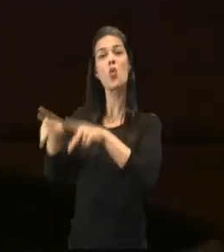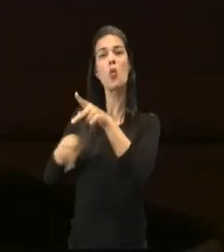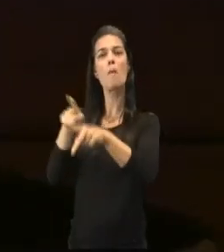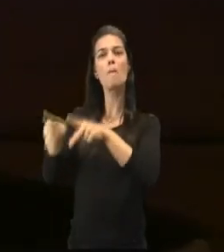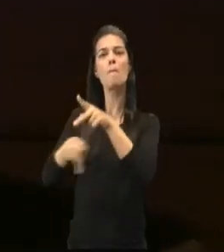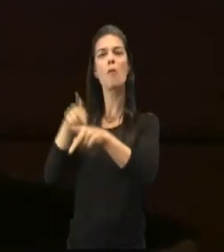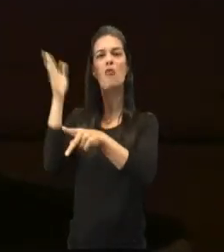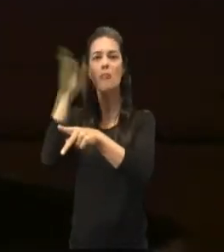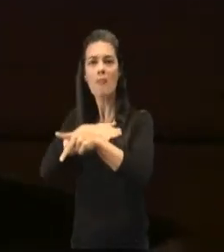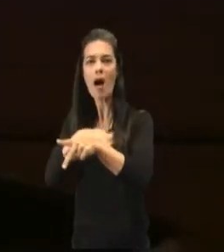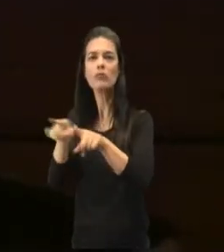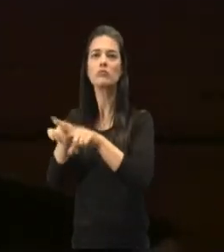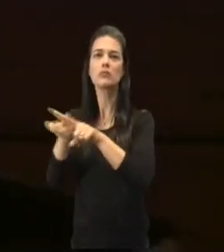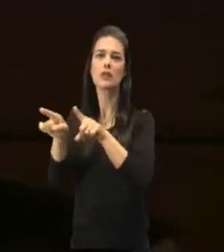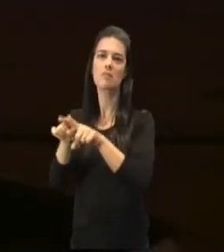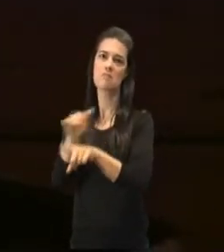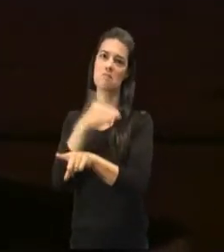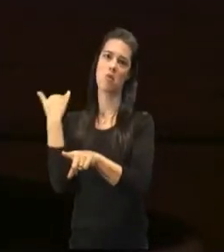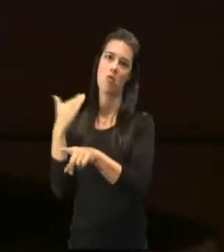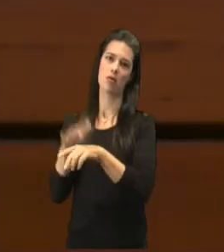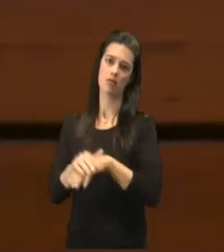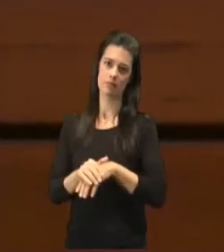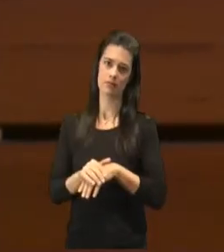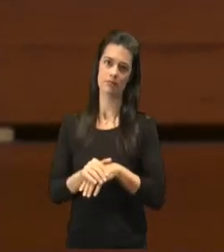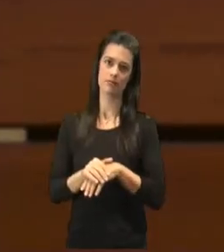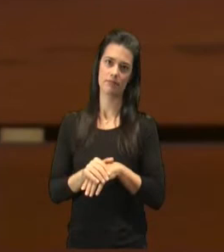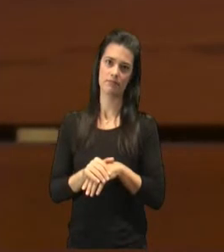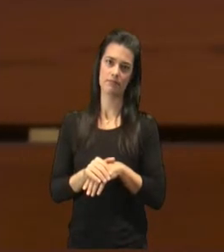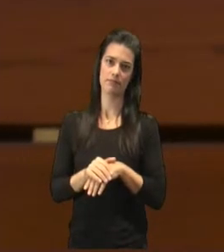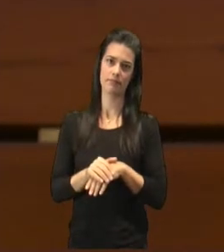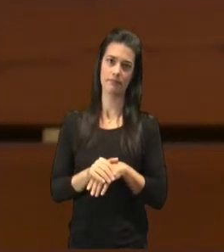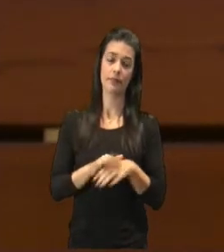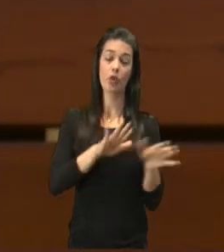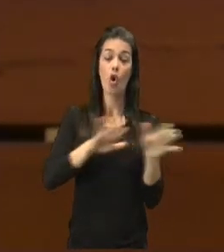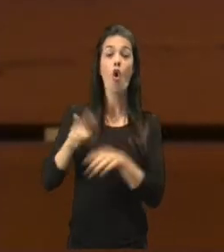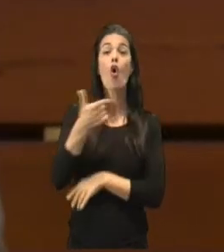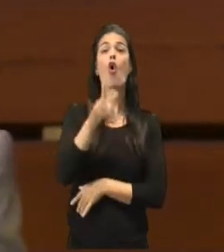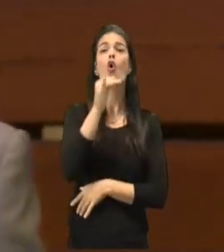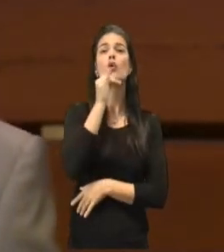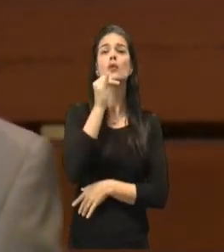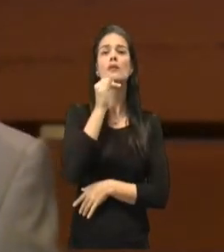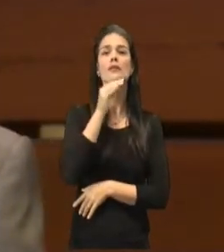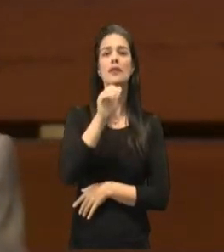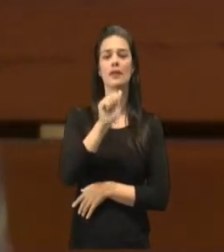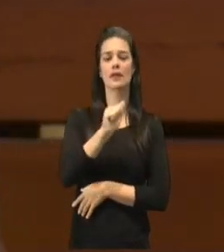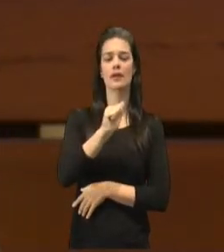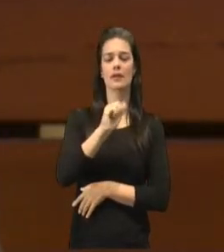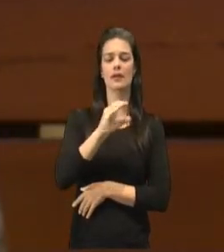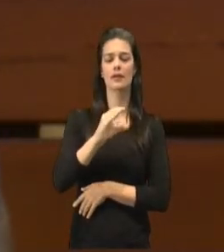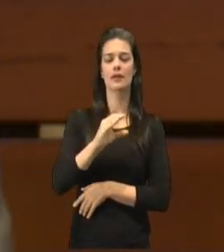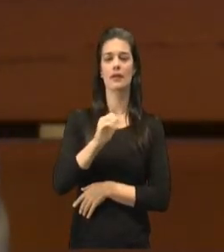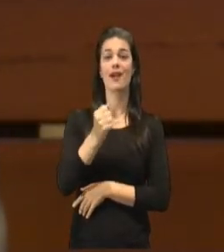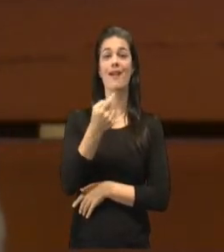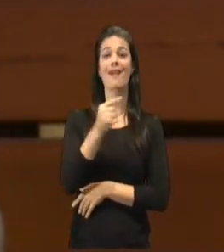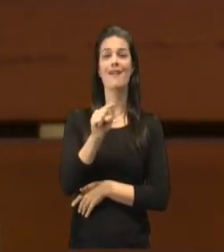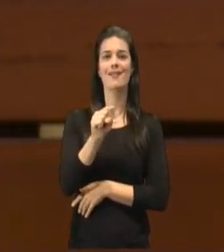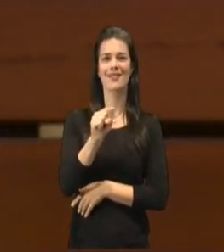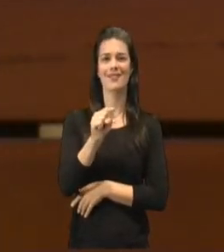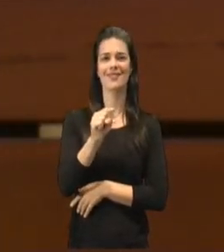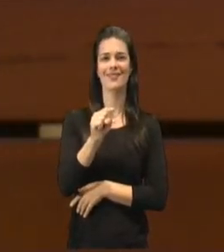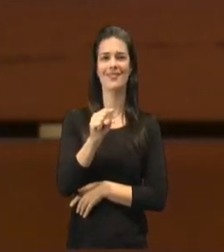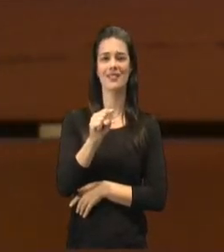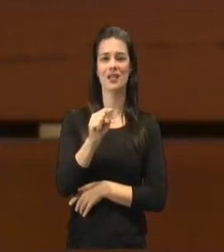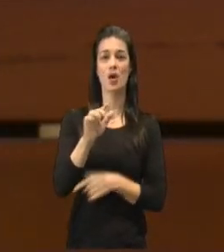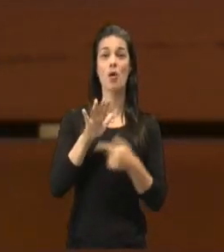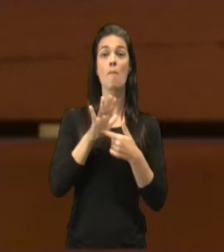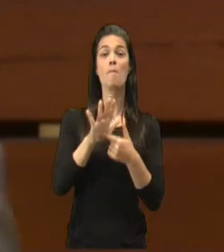sua casa. Eu quero trazer um outro exemplo, que é o exemplo de Acã. Nós encontramos também este exemplo, esta consequência